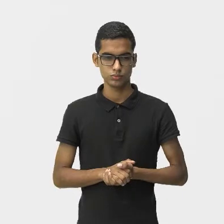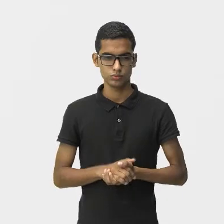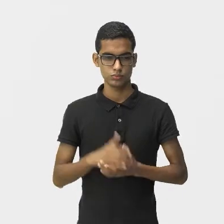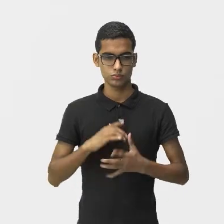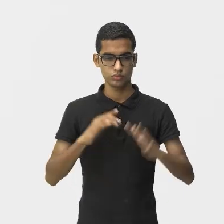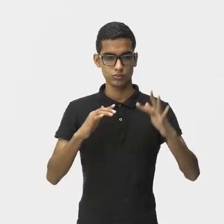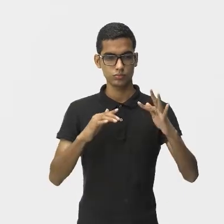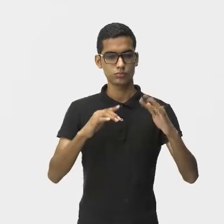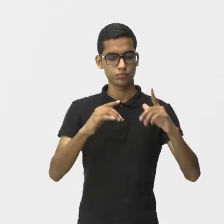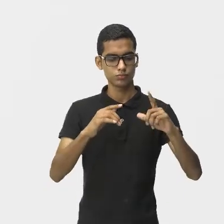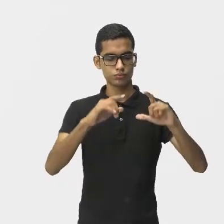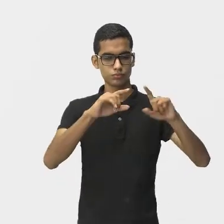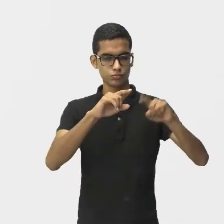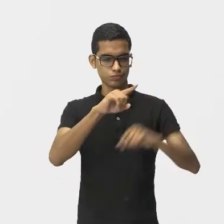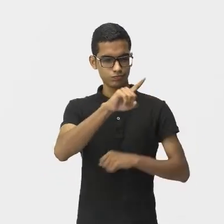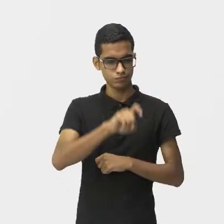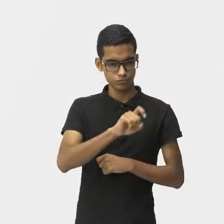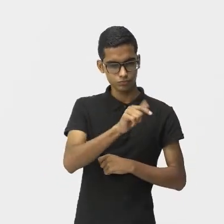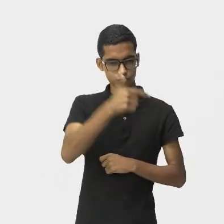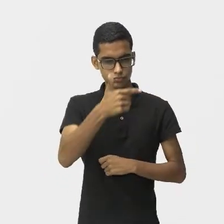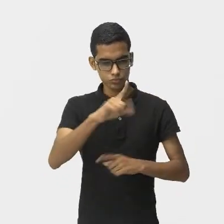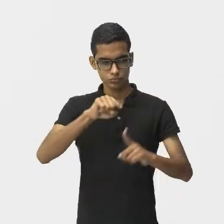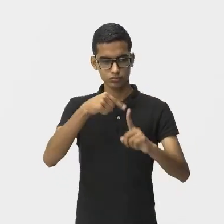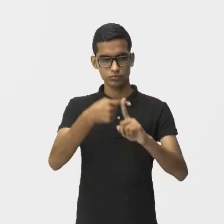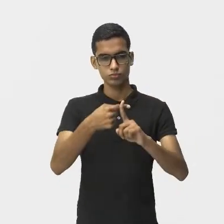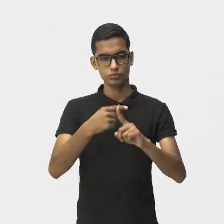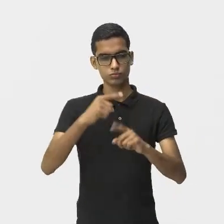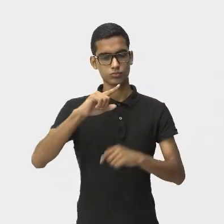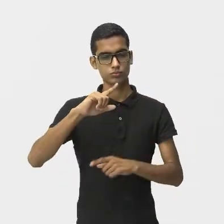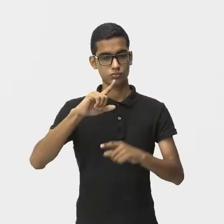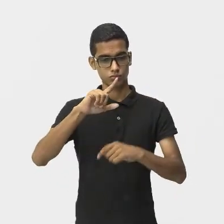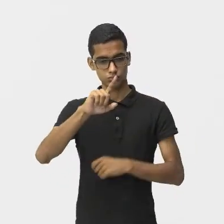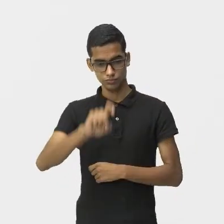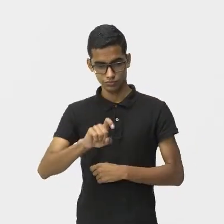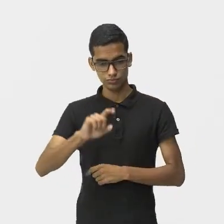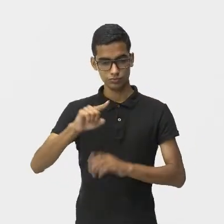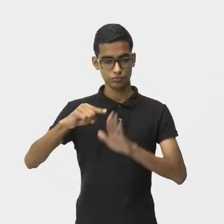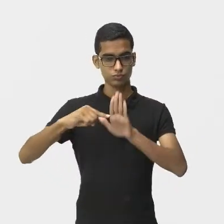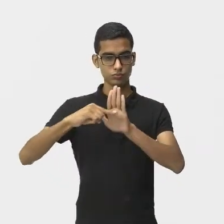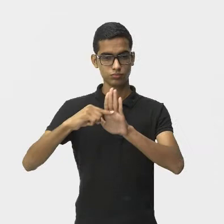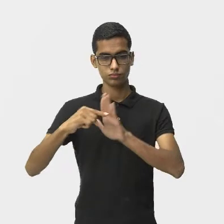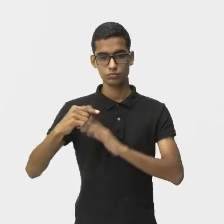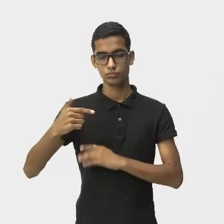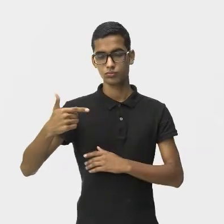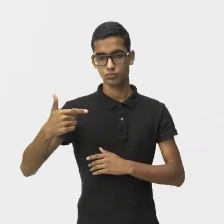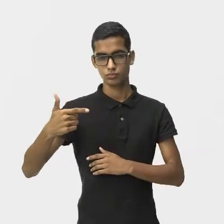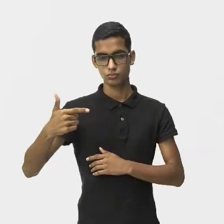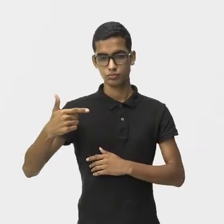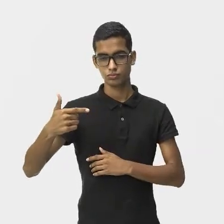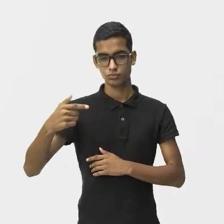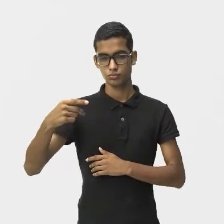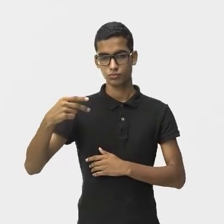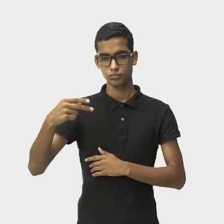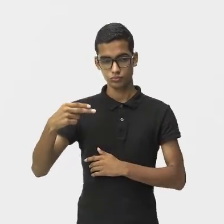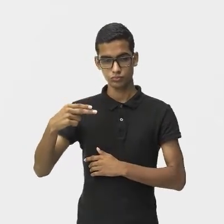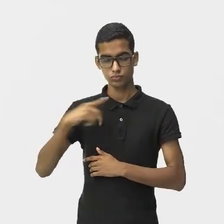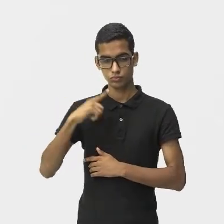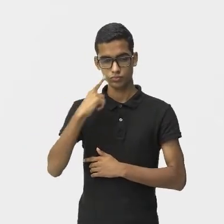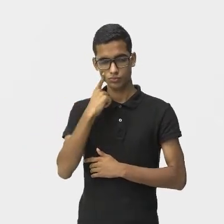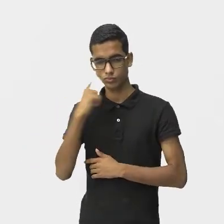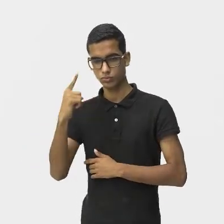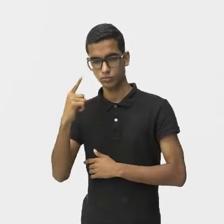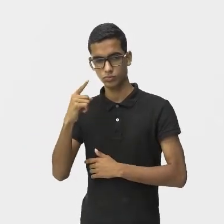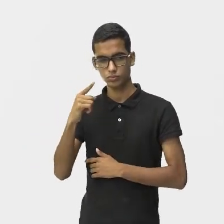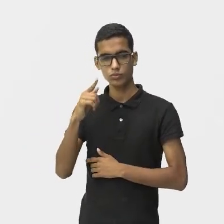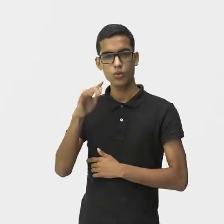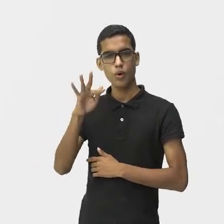ao quadrado mais x menos 2. Aí eu vou trocar esse f de x aqui, ó, eu vou trocar